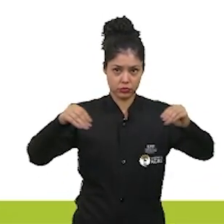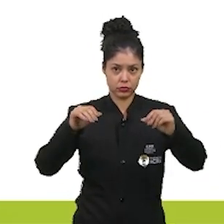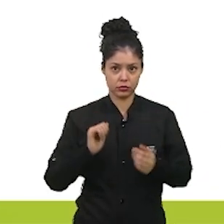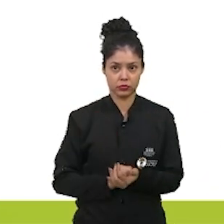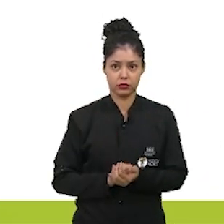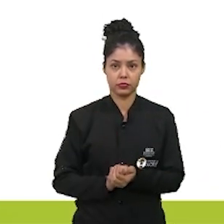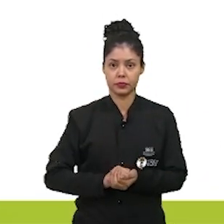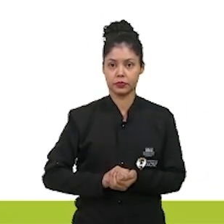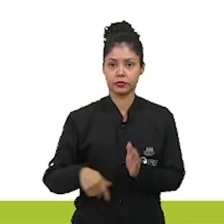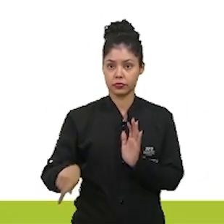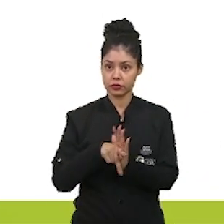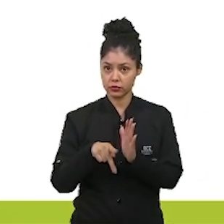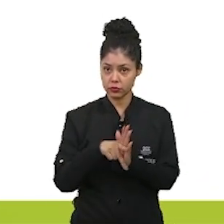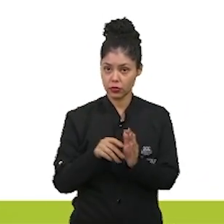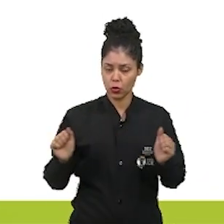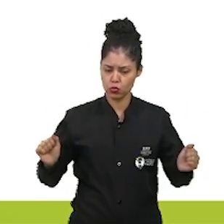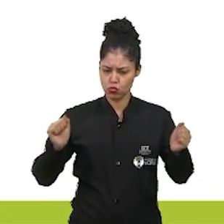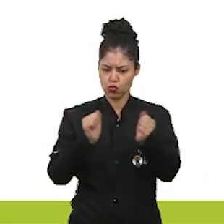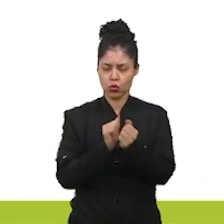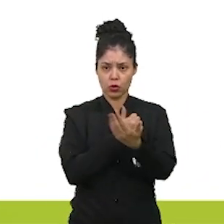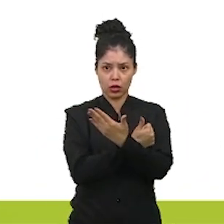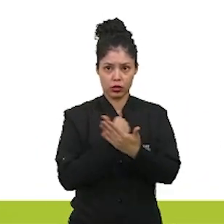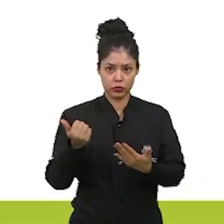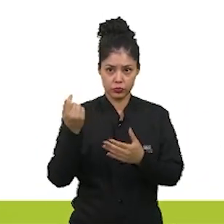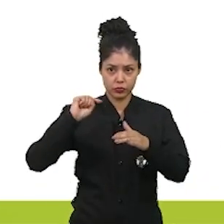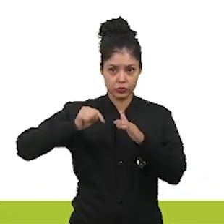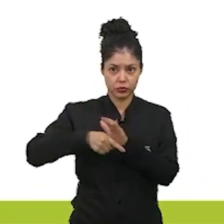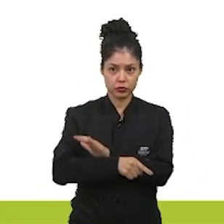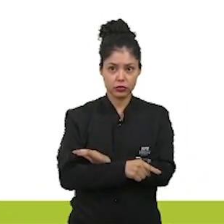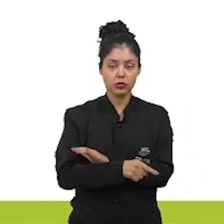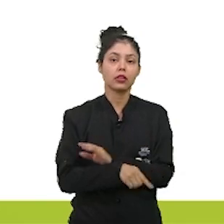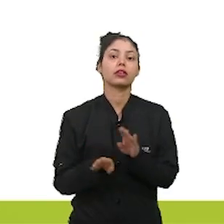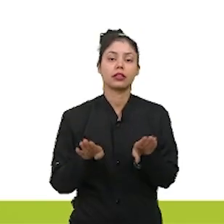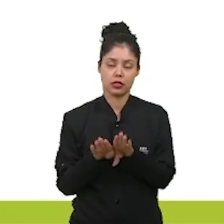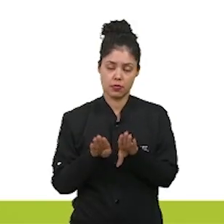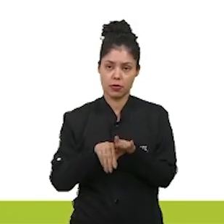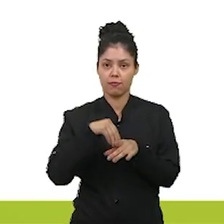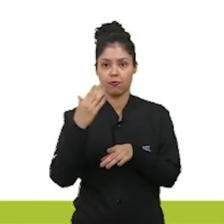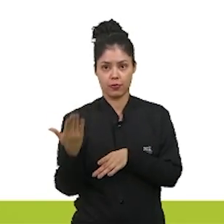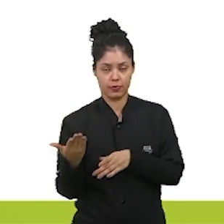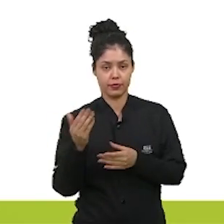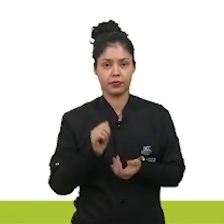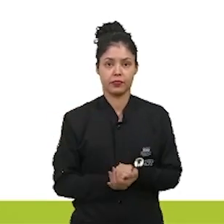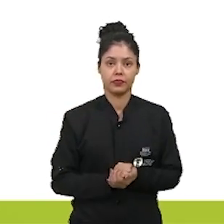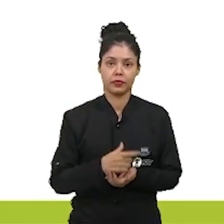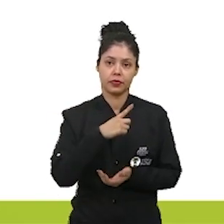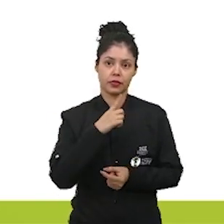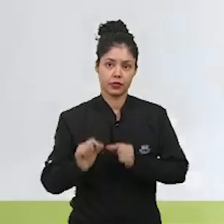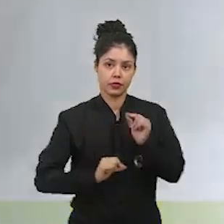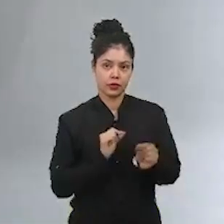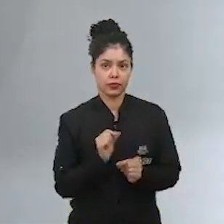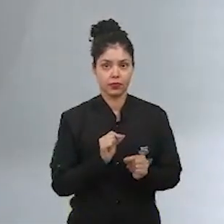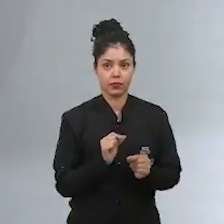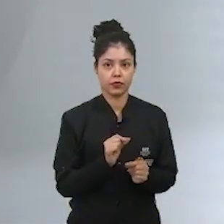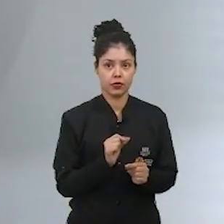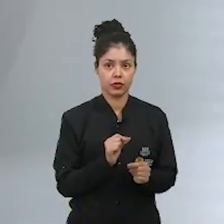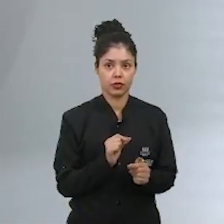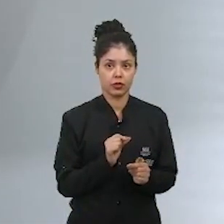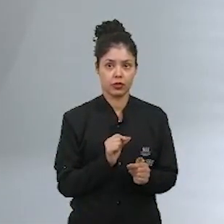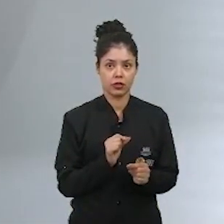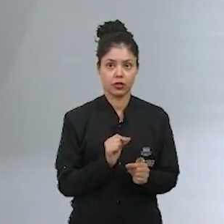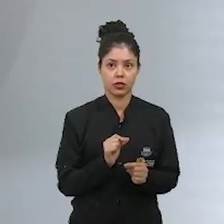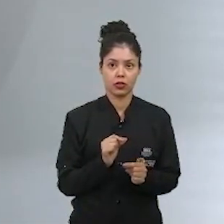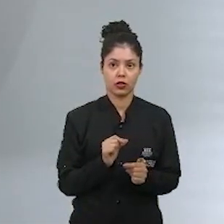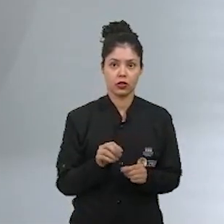é o fruto da ação conjunta dos agentes internos e dos agentes externos que nós temos aí